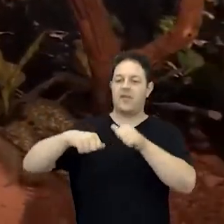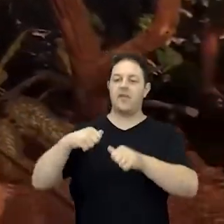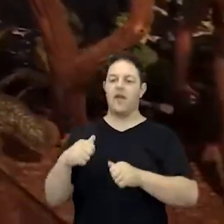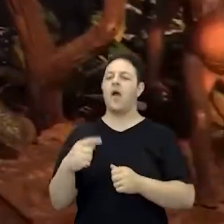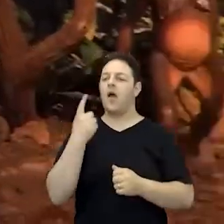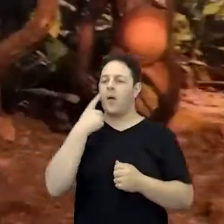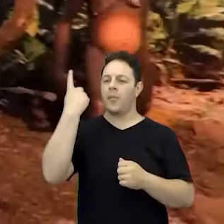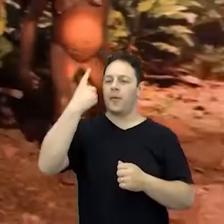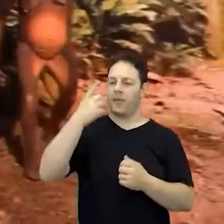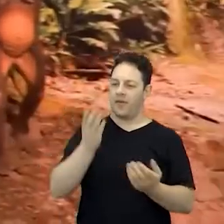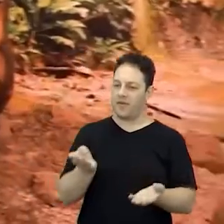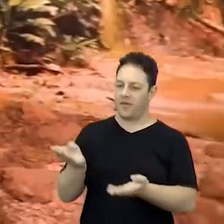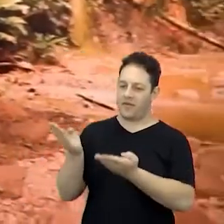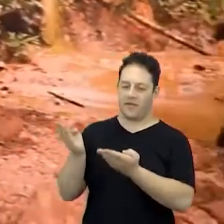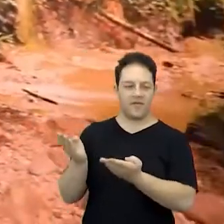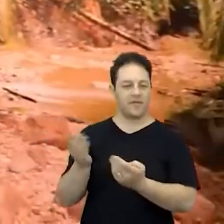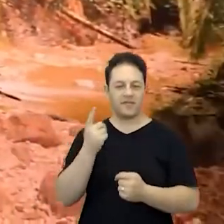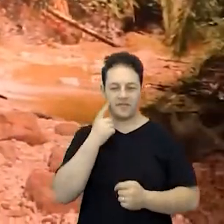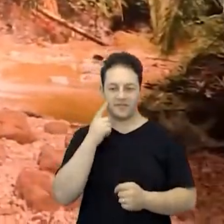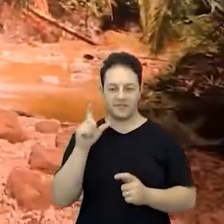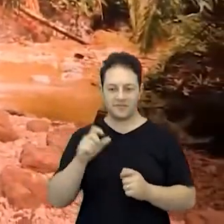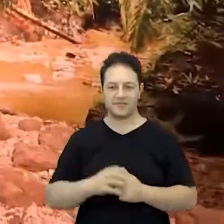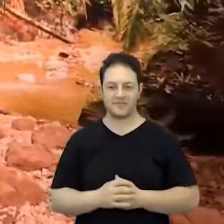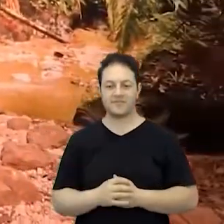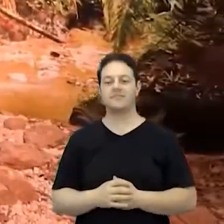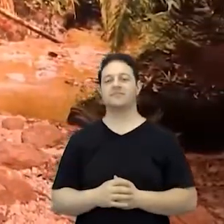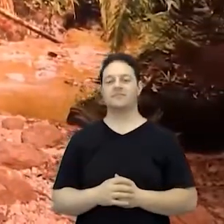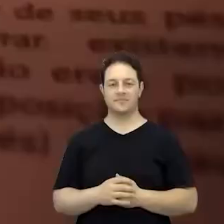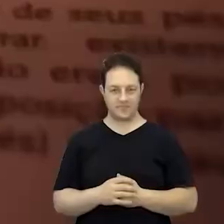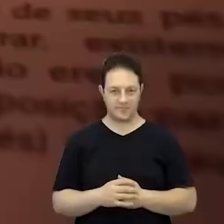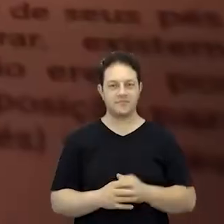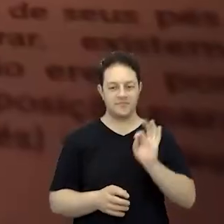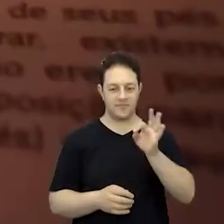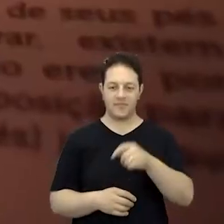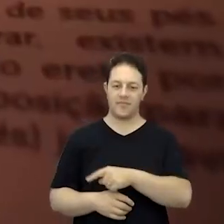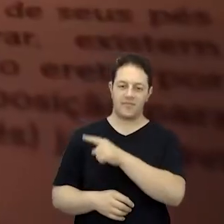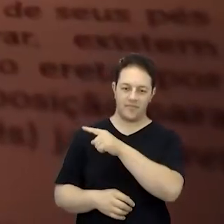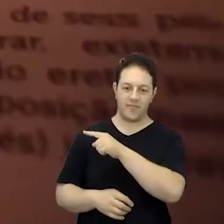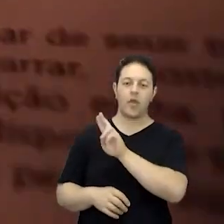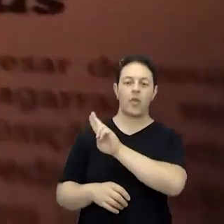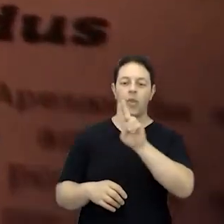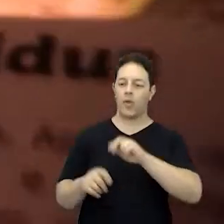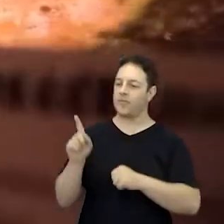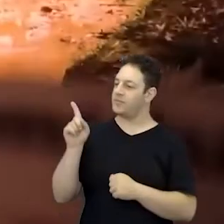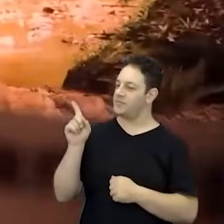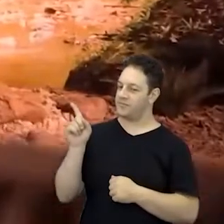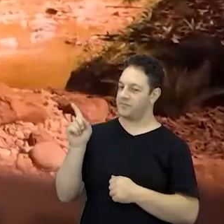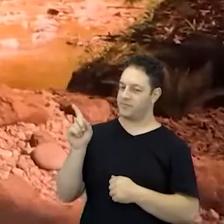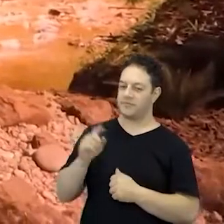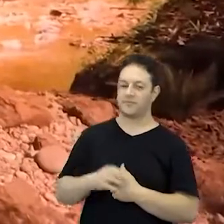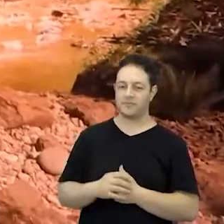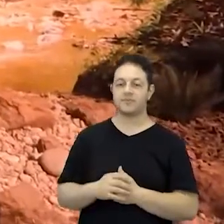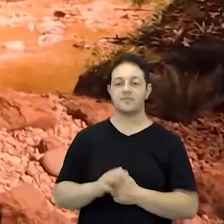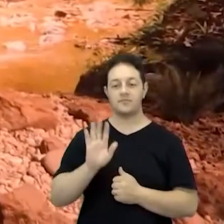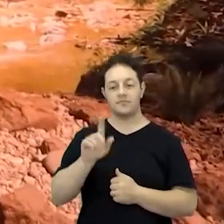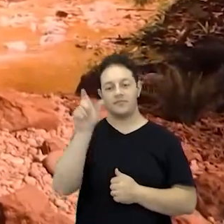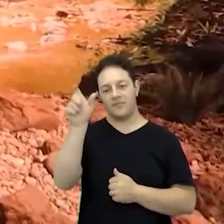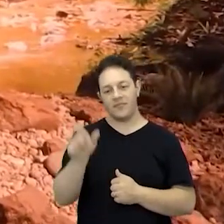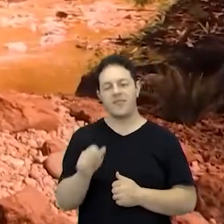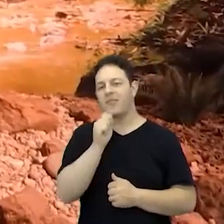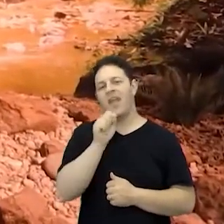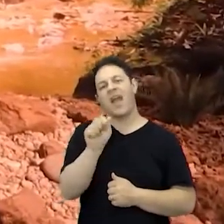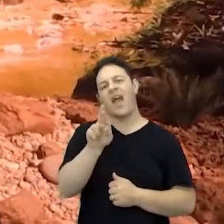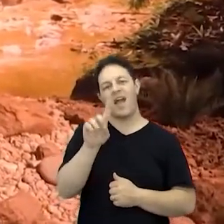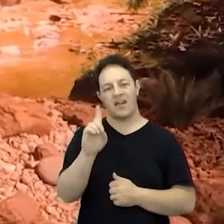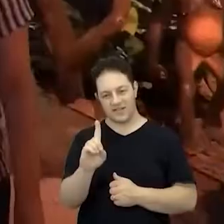representante né que ele tá aqui olha só isso mesmo esse daí é o ardipithecus ramidus é o nome difícil mas a gente apelido dele